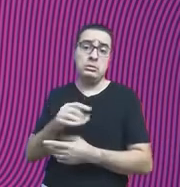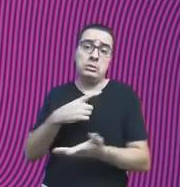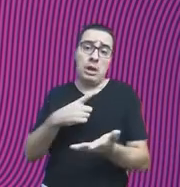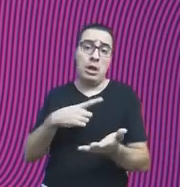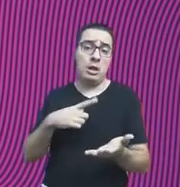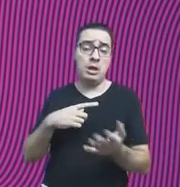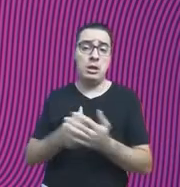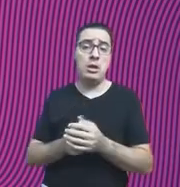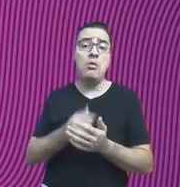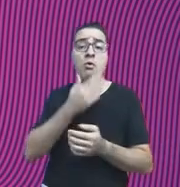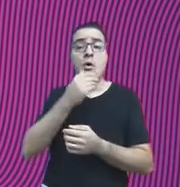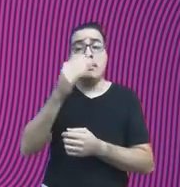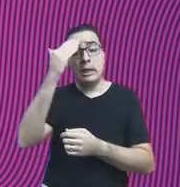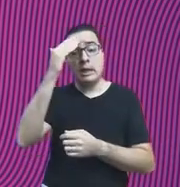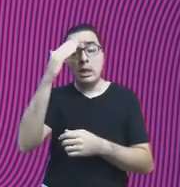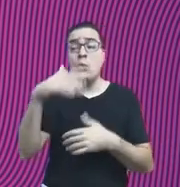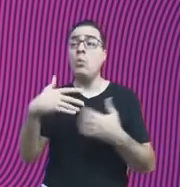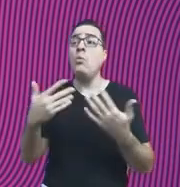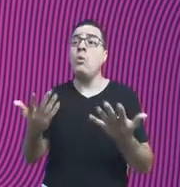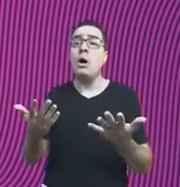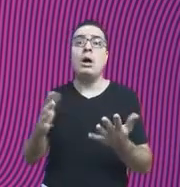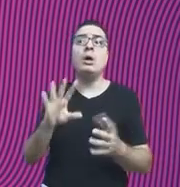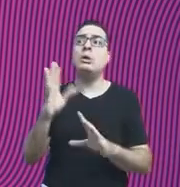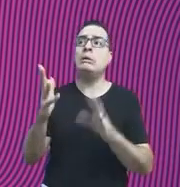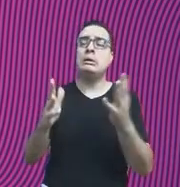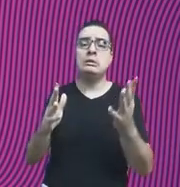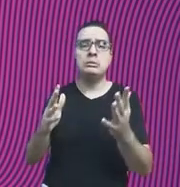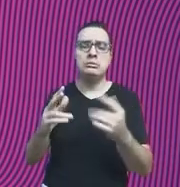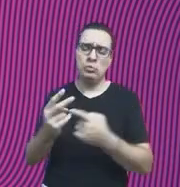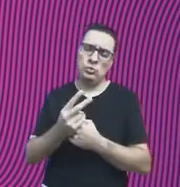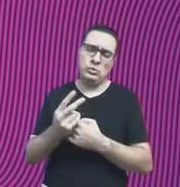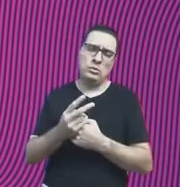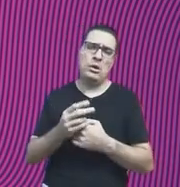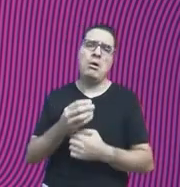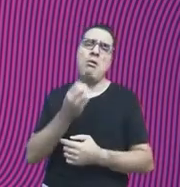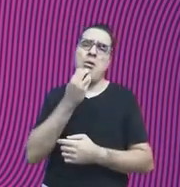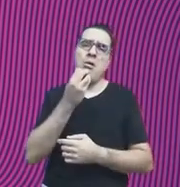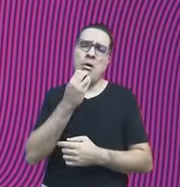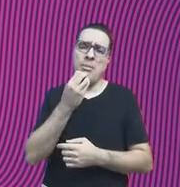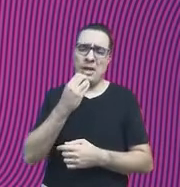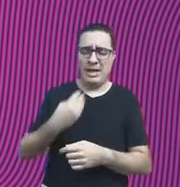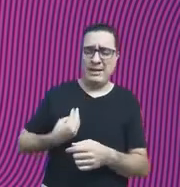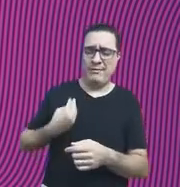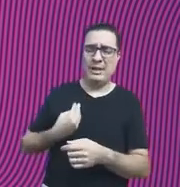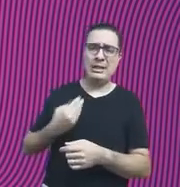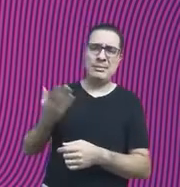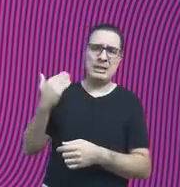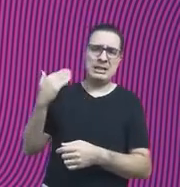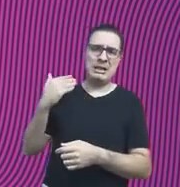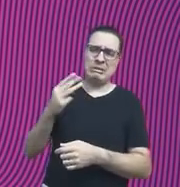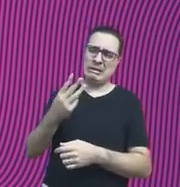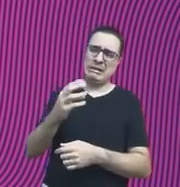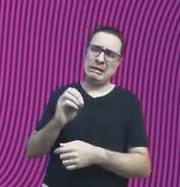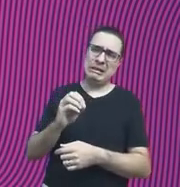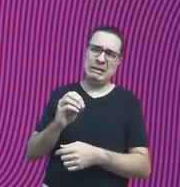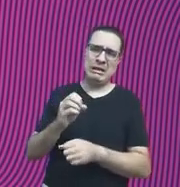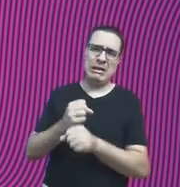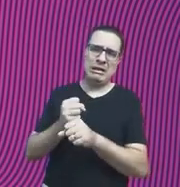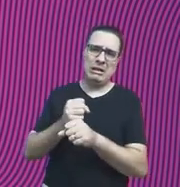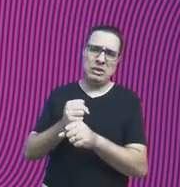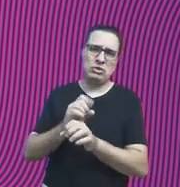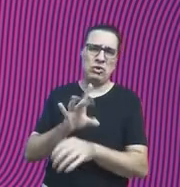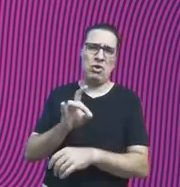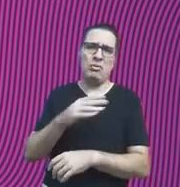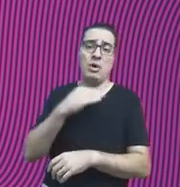com a própria natureza e se preservando. É óbvio que a expectativa de vida era 30 anos, 25, 30 anos. Na era cristã, o